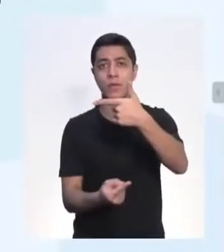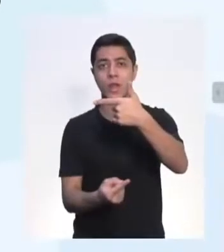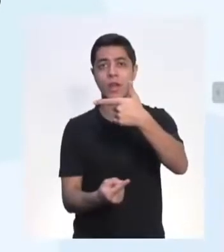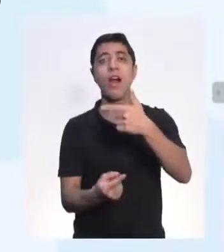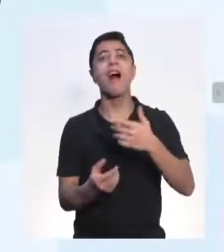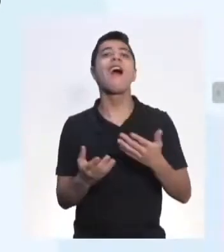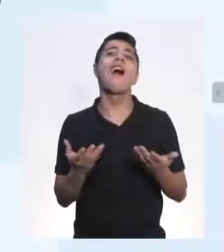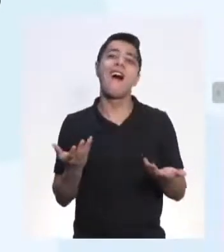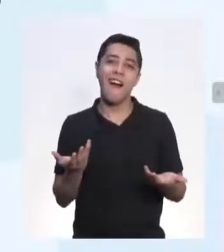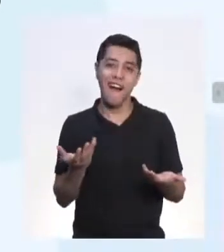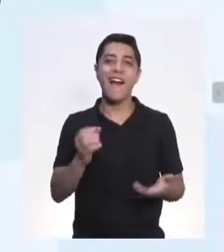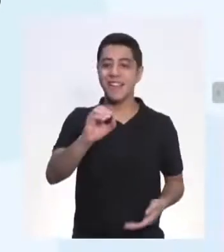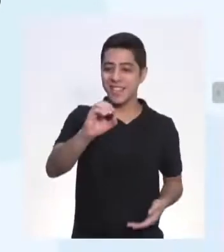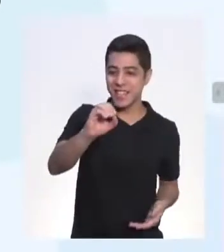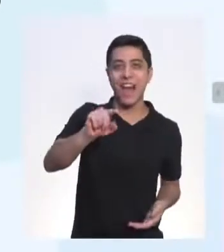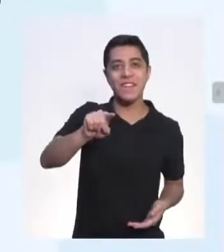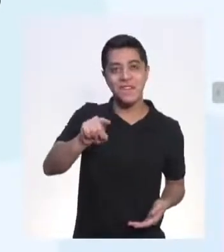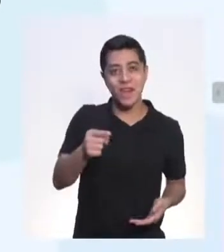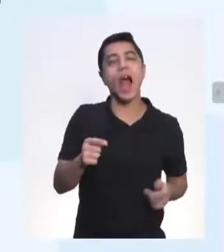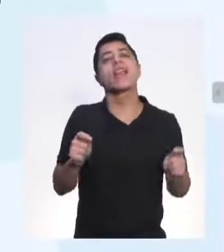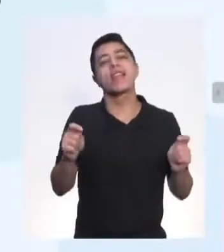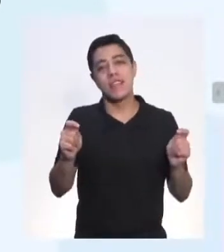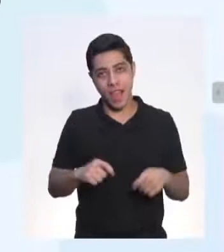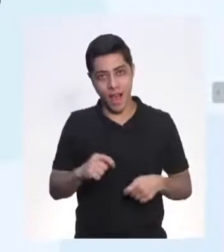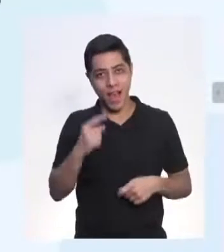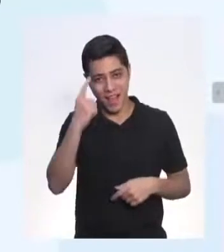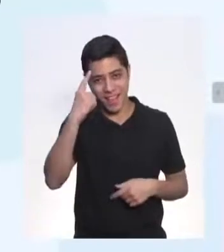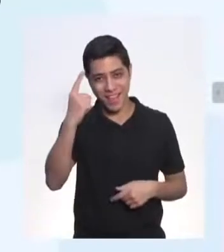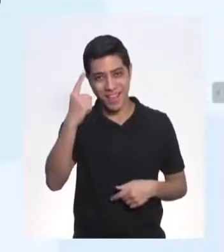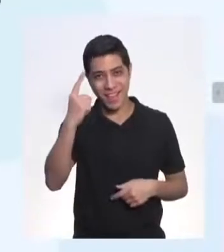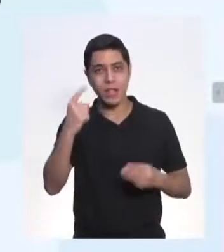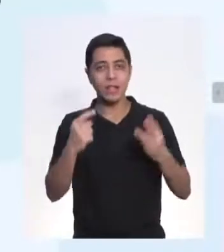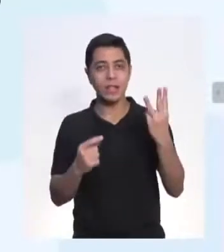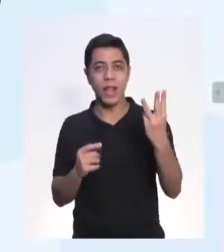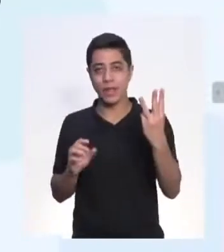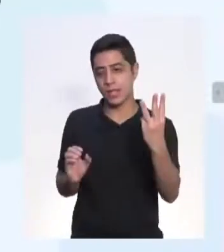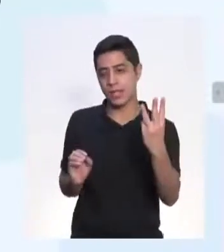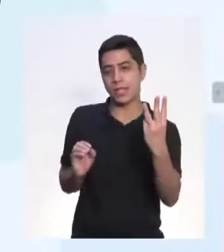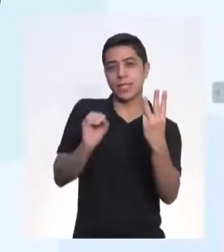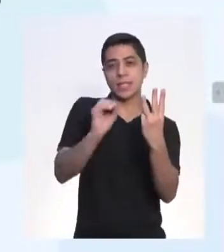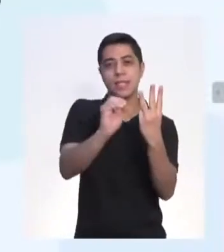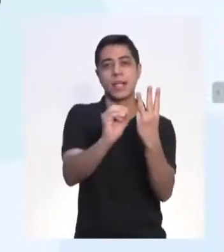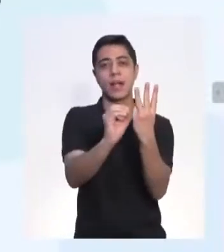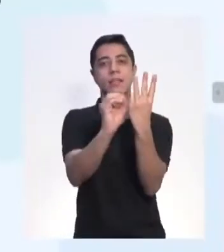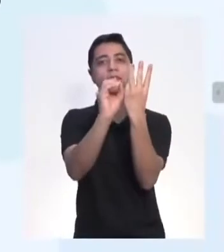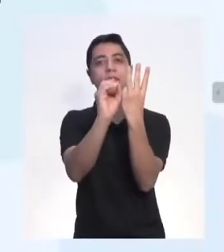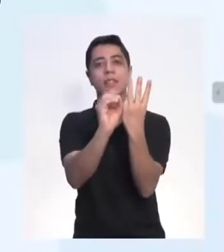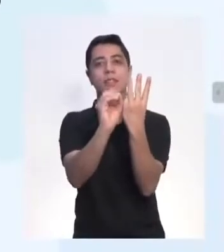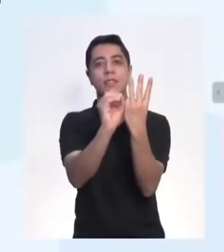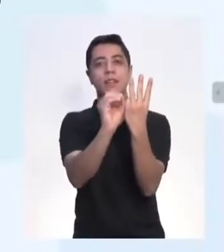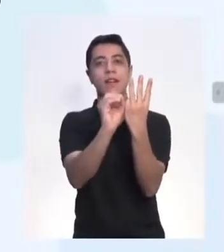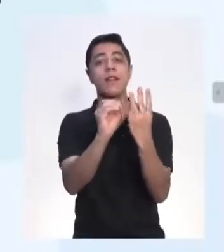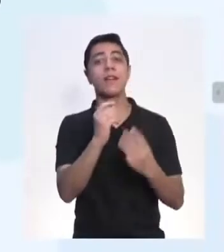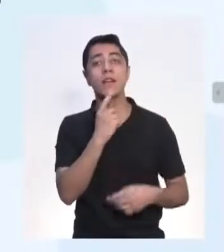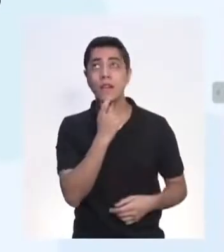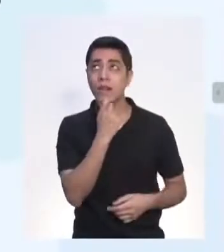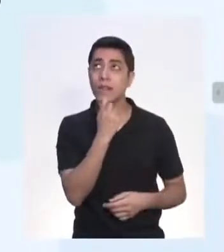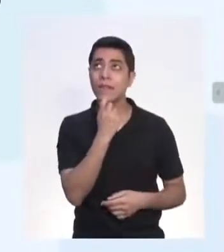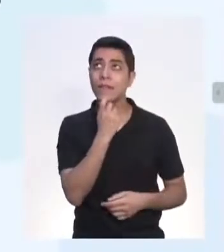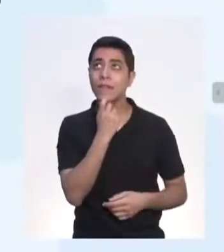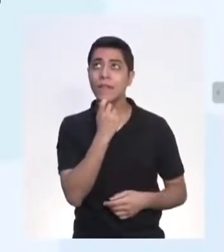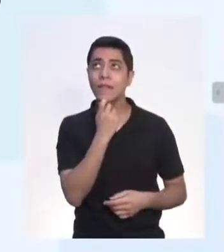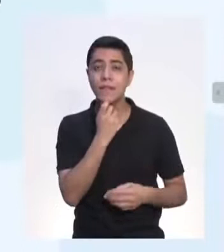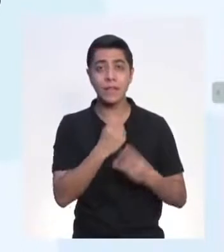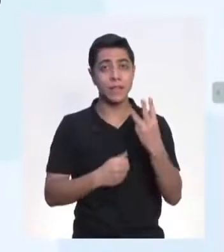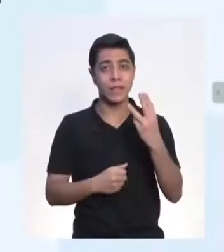30. Eu vou pensar na tabuada do 4, eu vou lembrar que 7 vezes 4 é 28. Muito bem. Então,